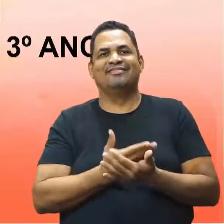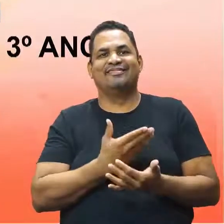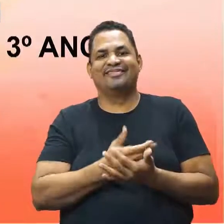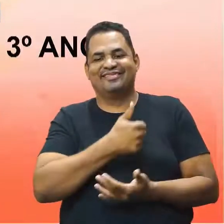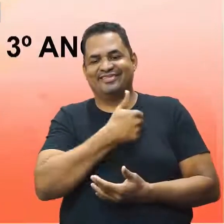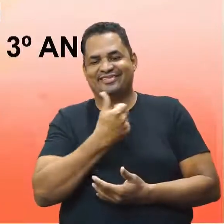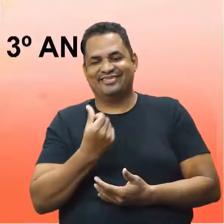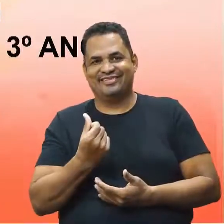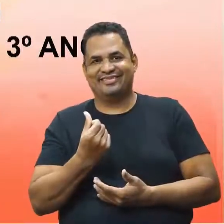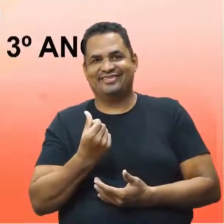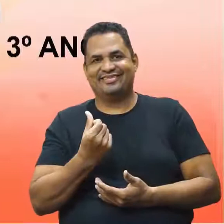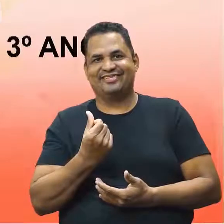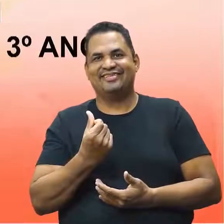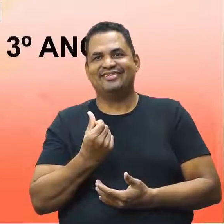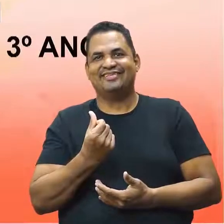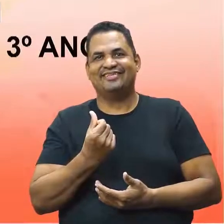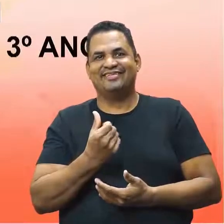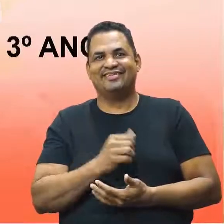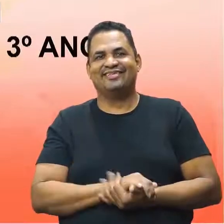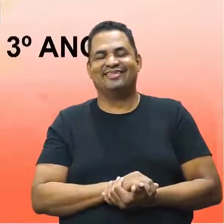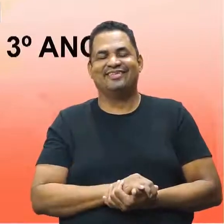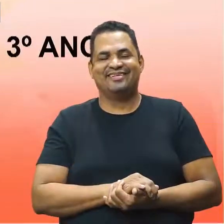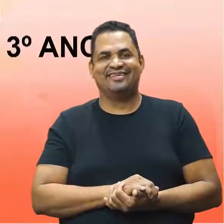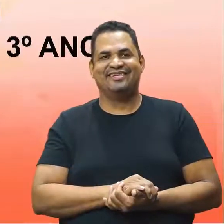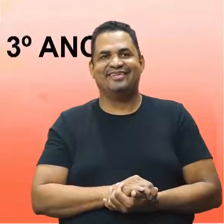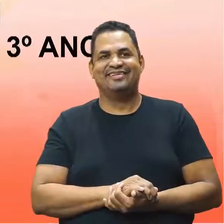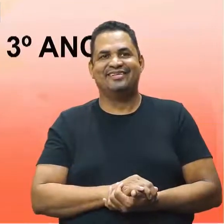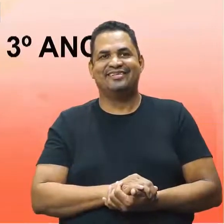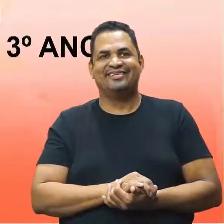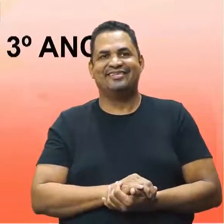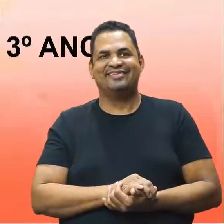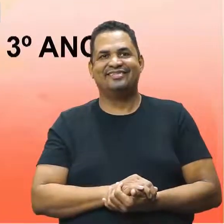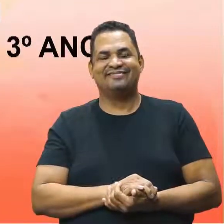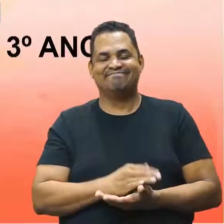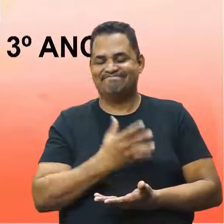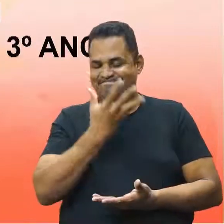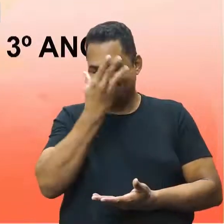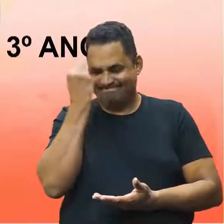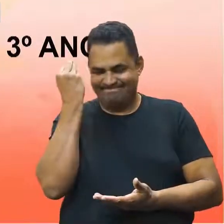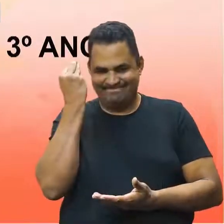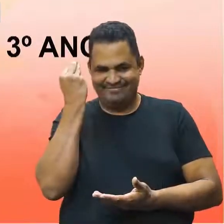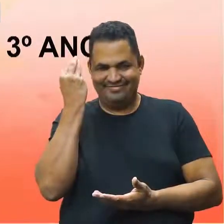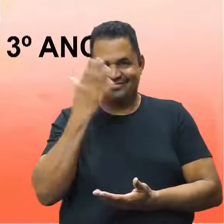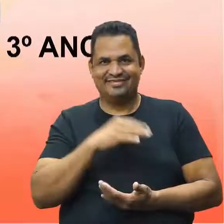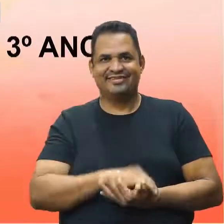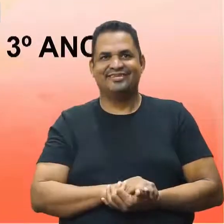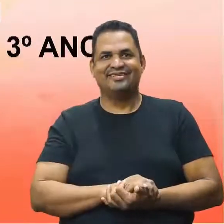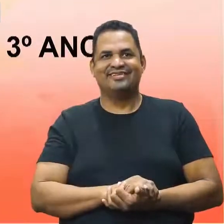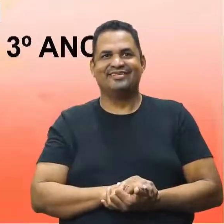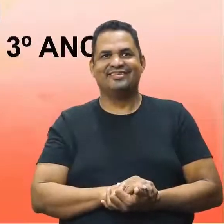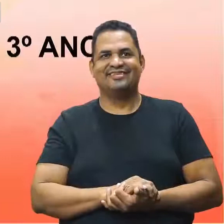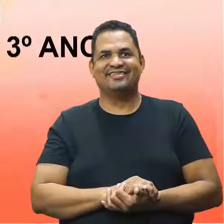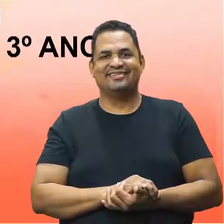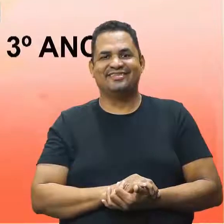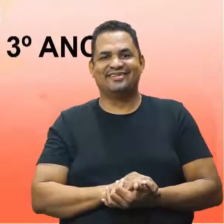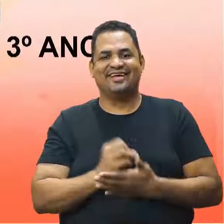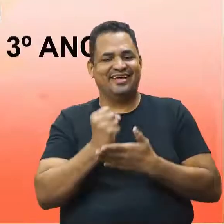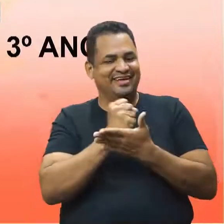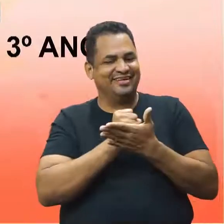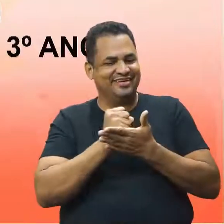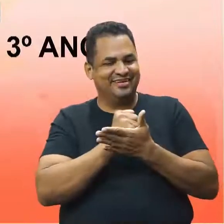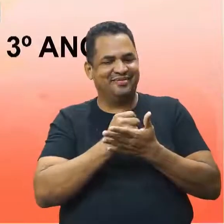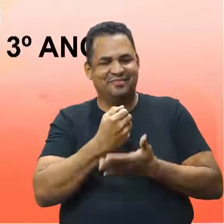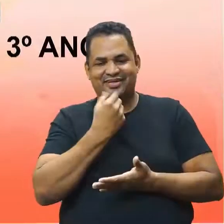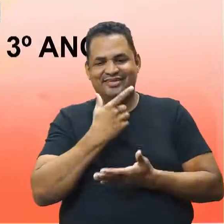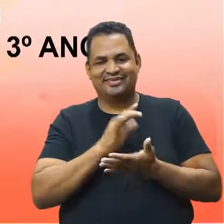aula 16, olha, eu tava com a aula 30. Não sei, é remédio? Deve